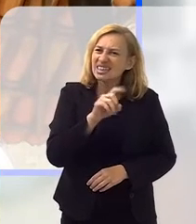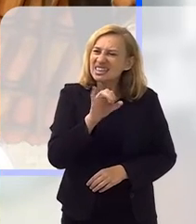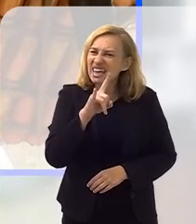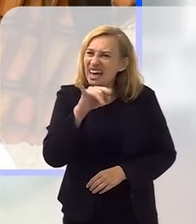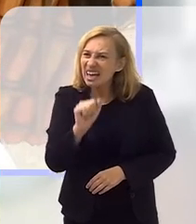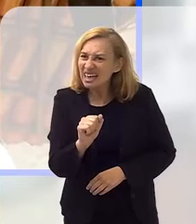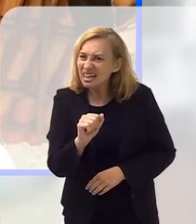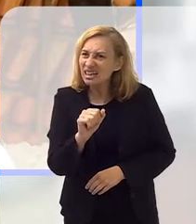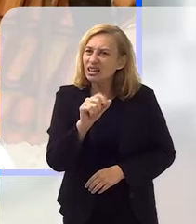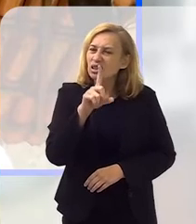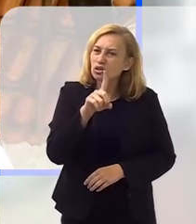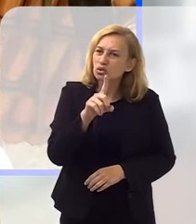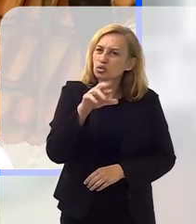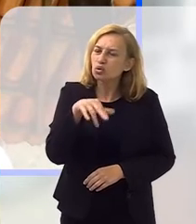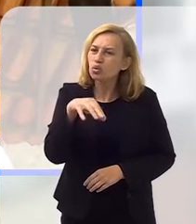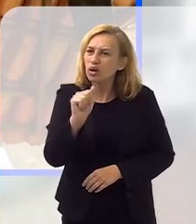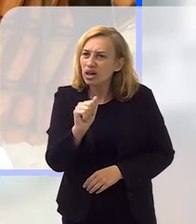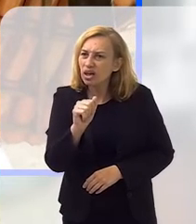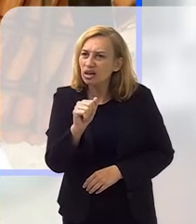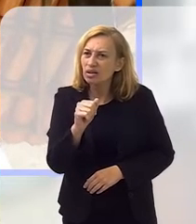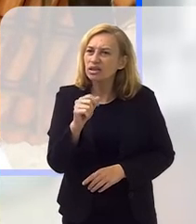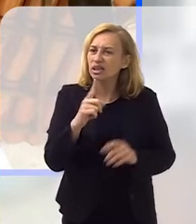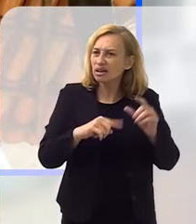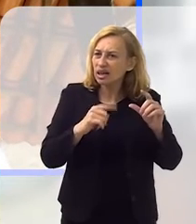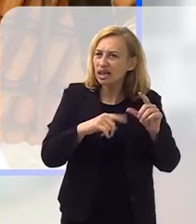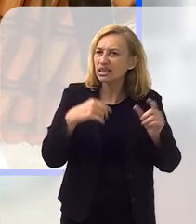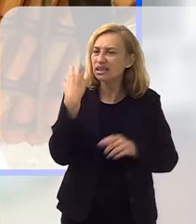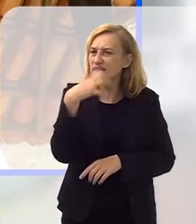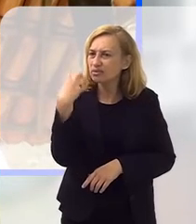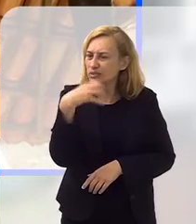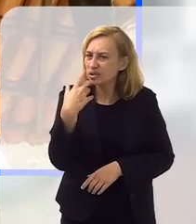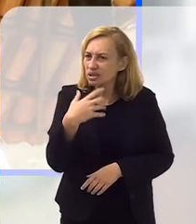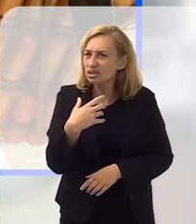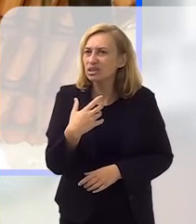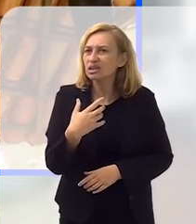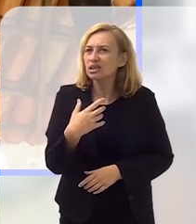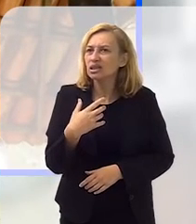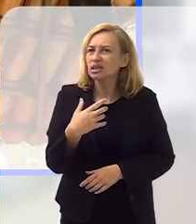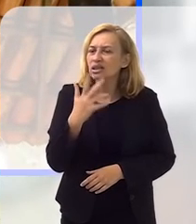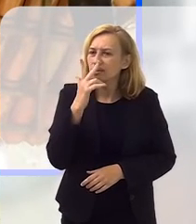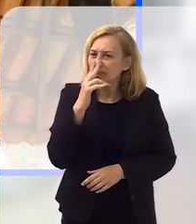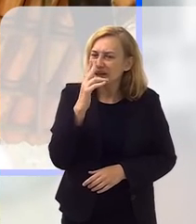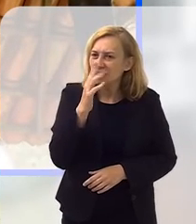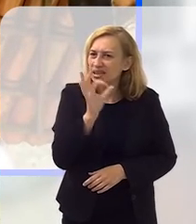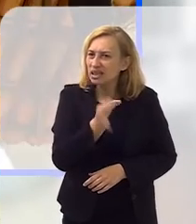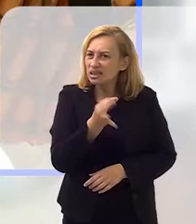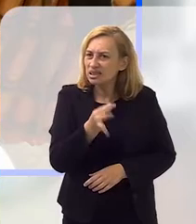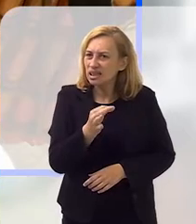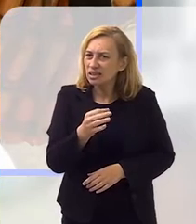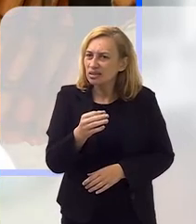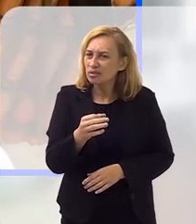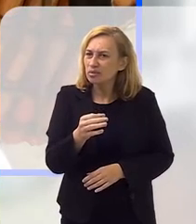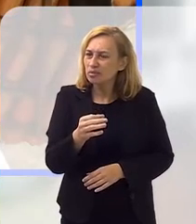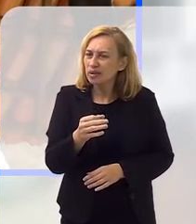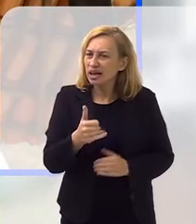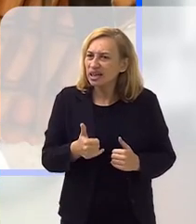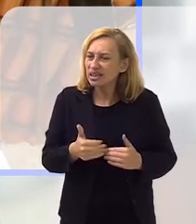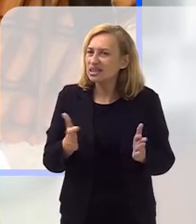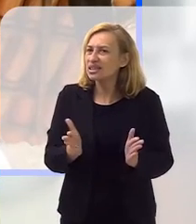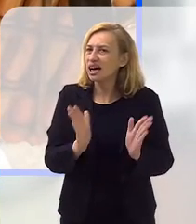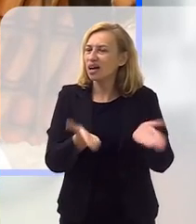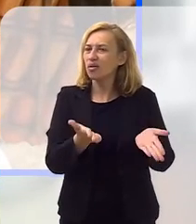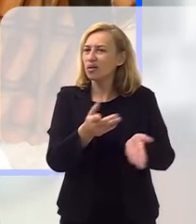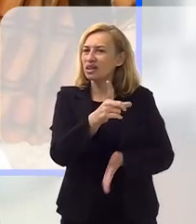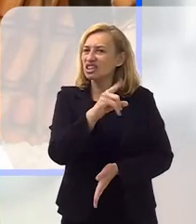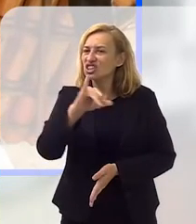a Zélia Duncan com a Martinália que botaram letra nessa melodia que nós mandamos, que parece que está certo para vir